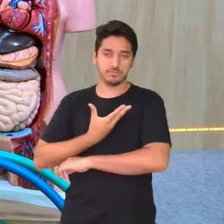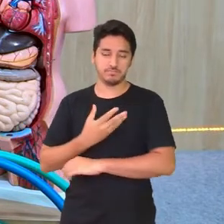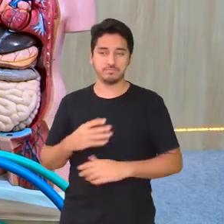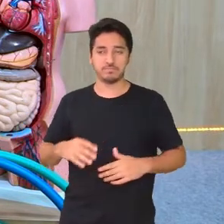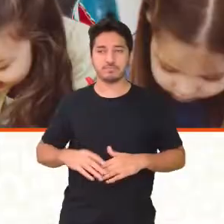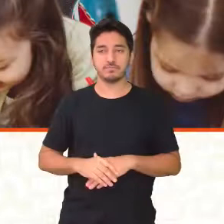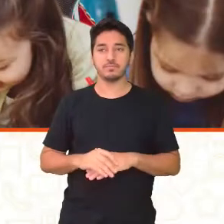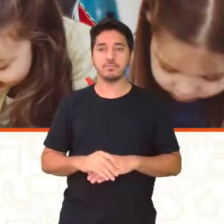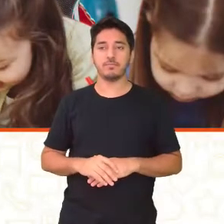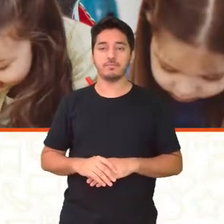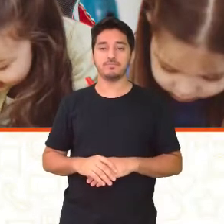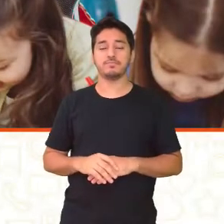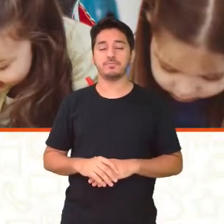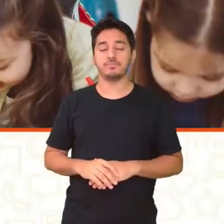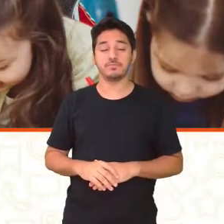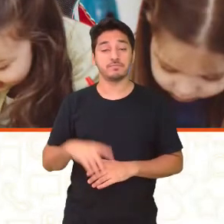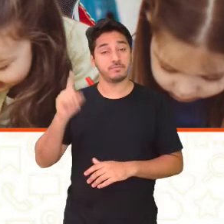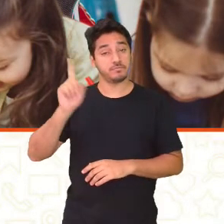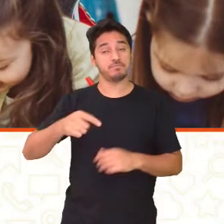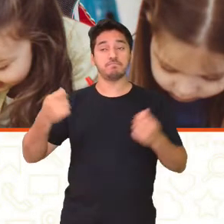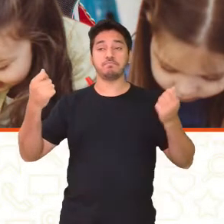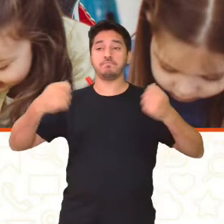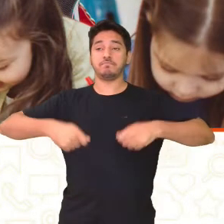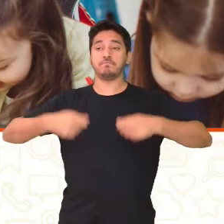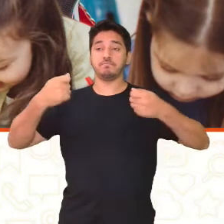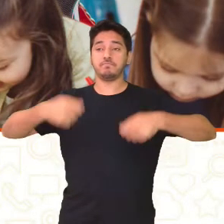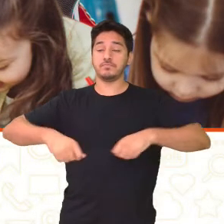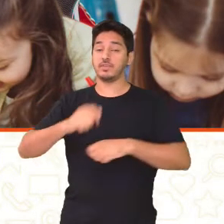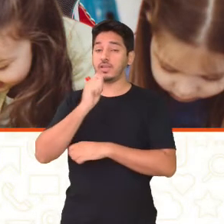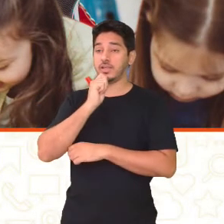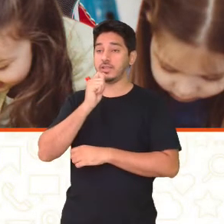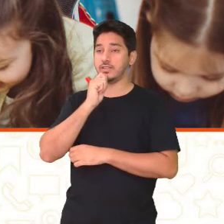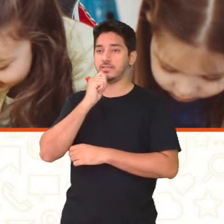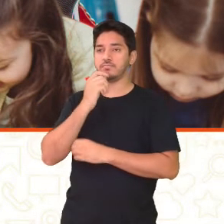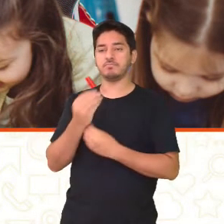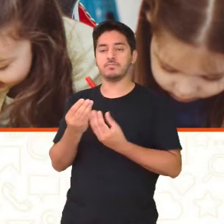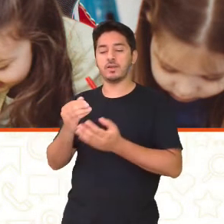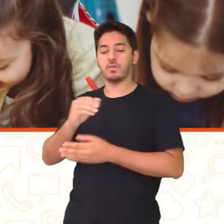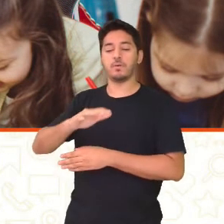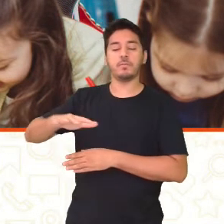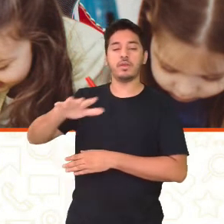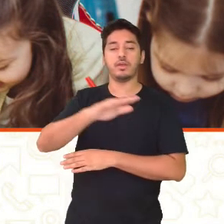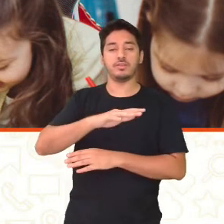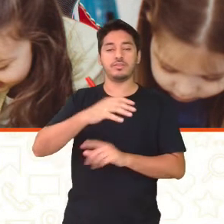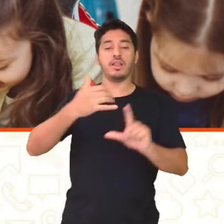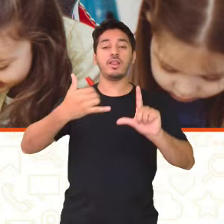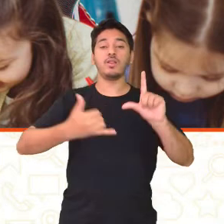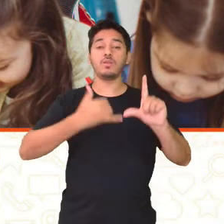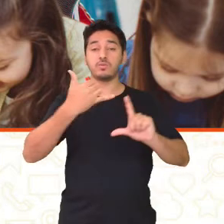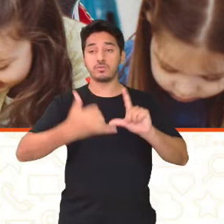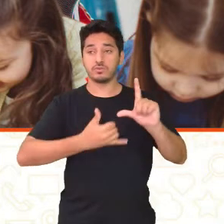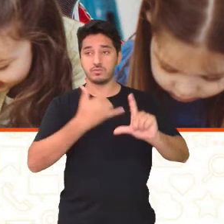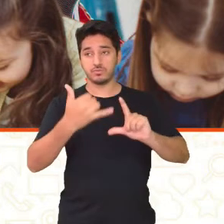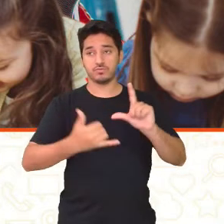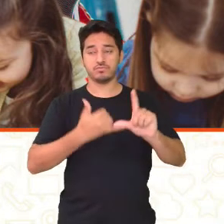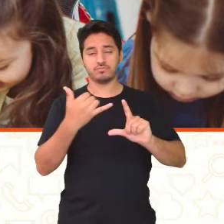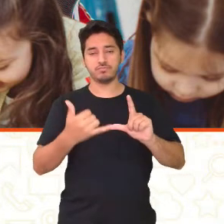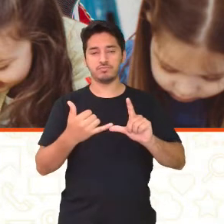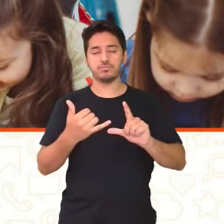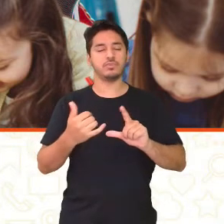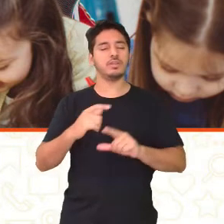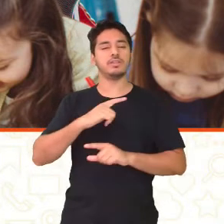retorno. É necessário ainda propiciar um ambiente lúdico,